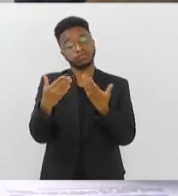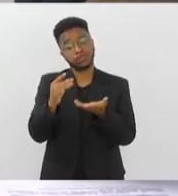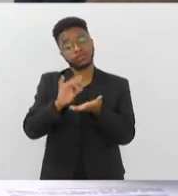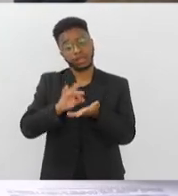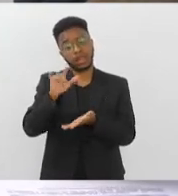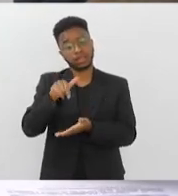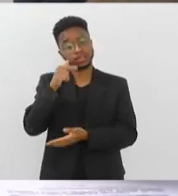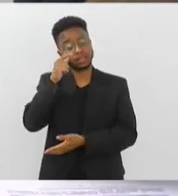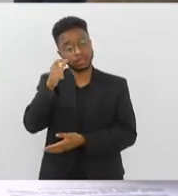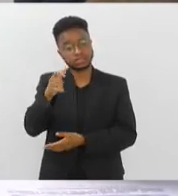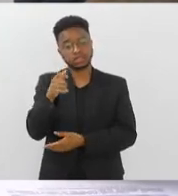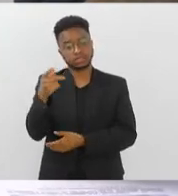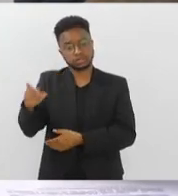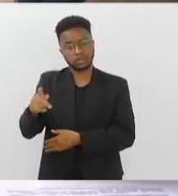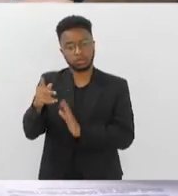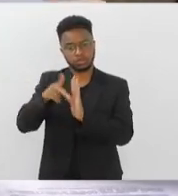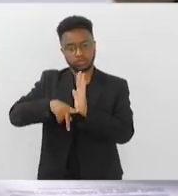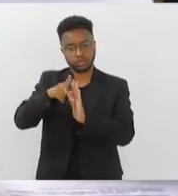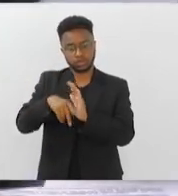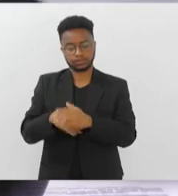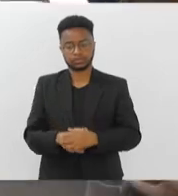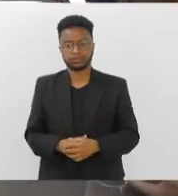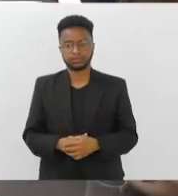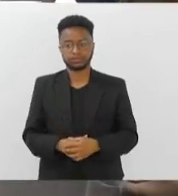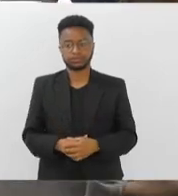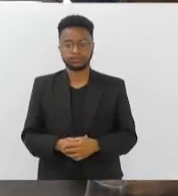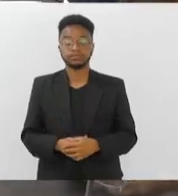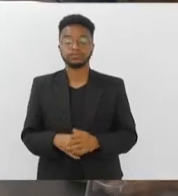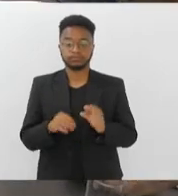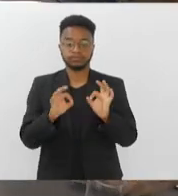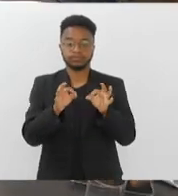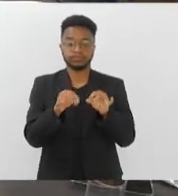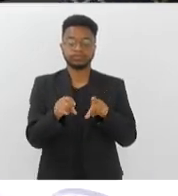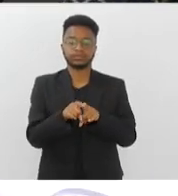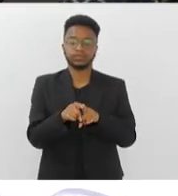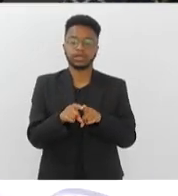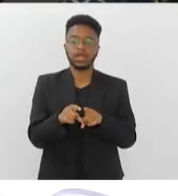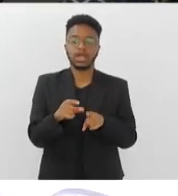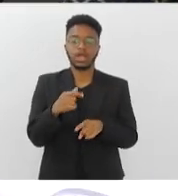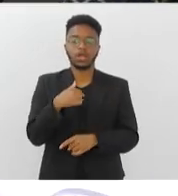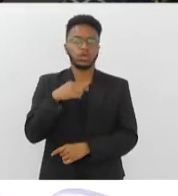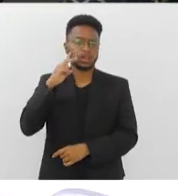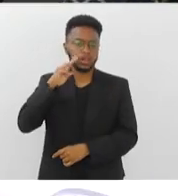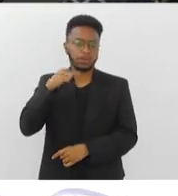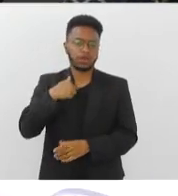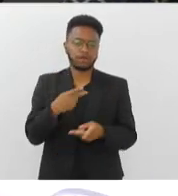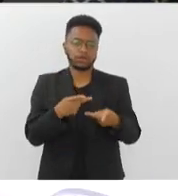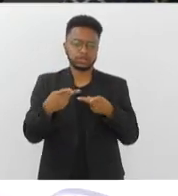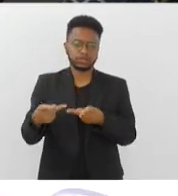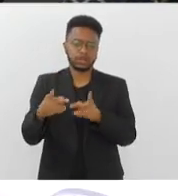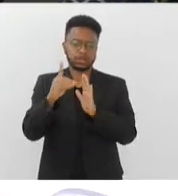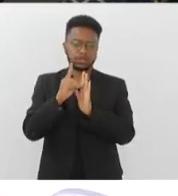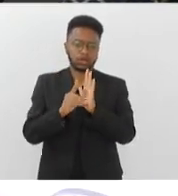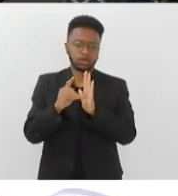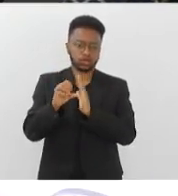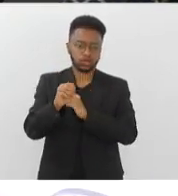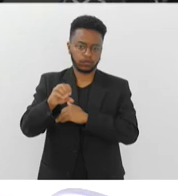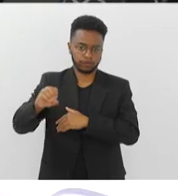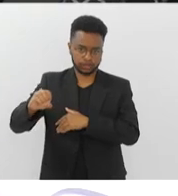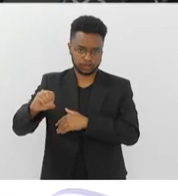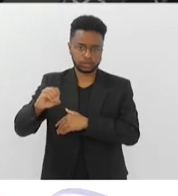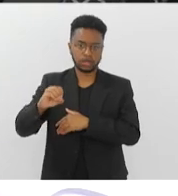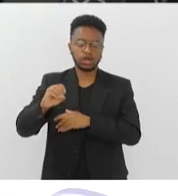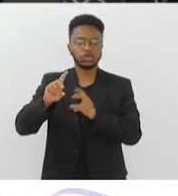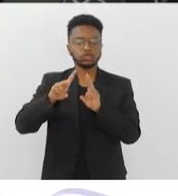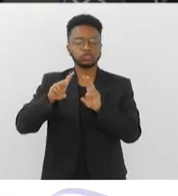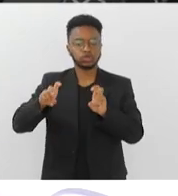interessante o projeto da Marta Rocha. As técnicas, que eu fui visitar na década de 90... de